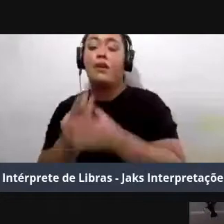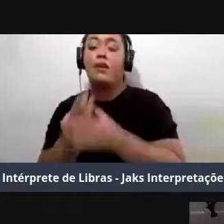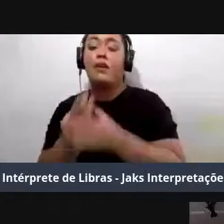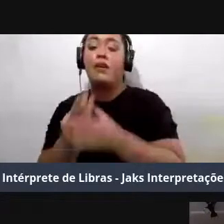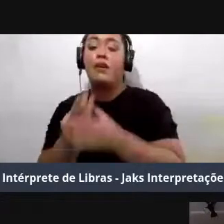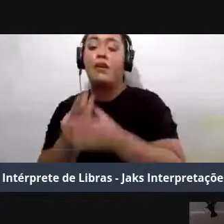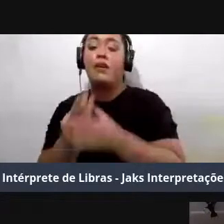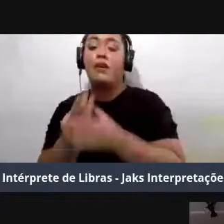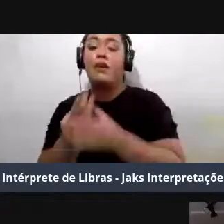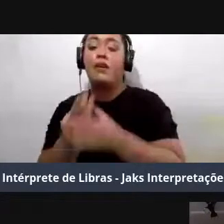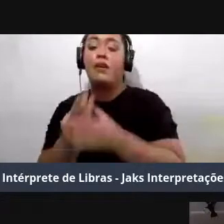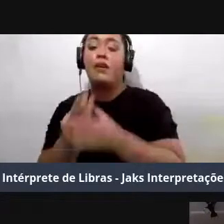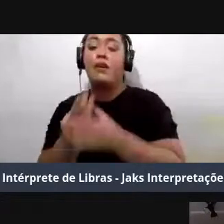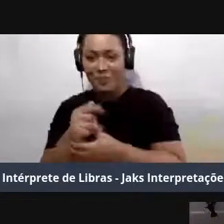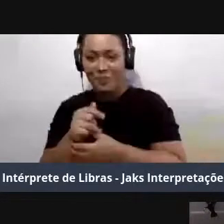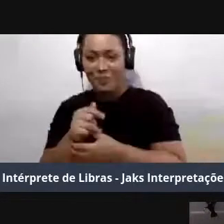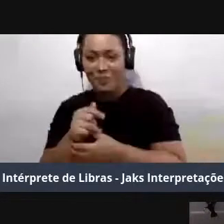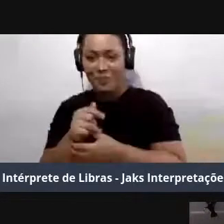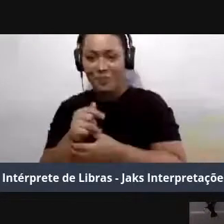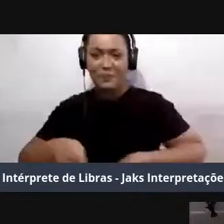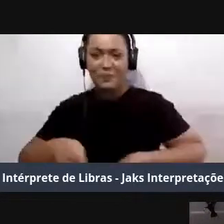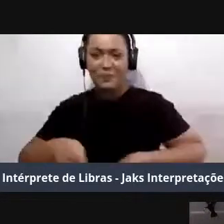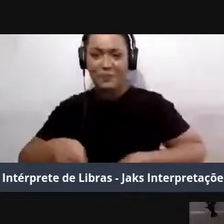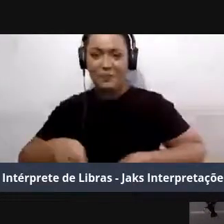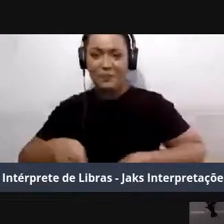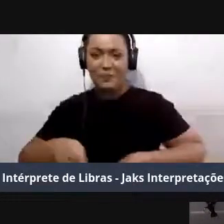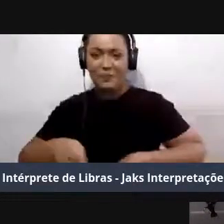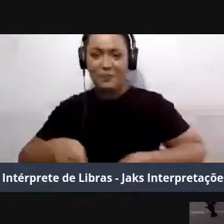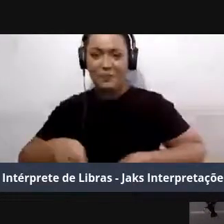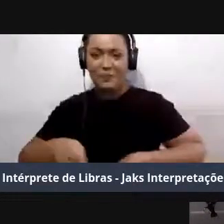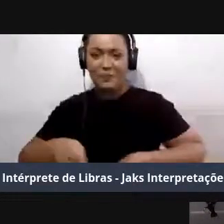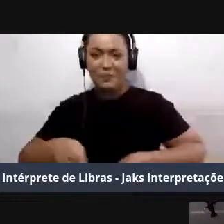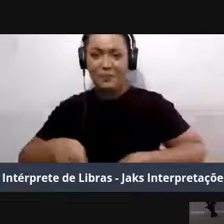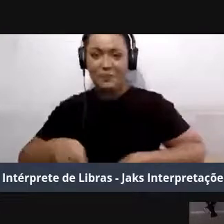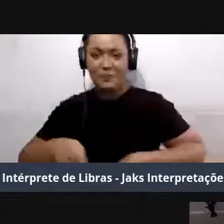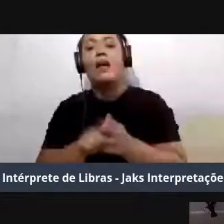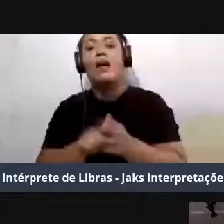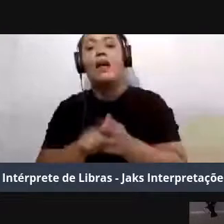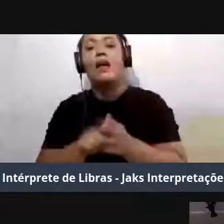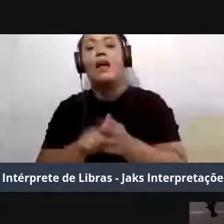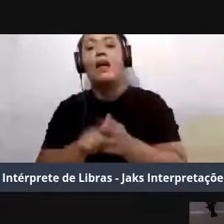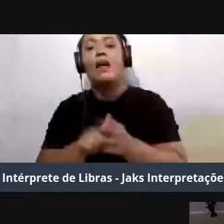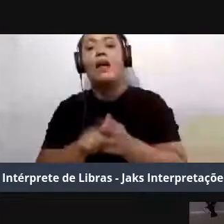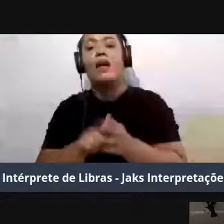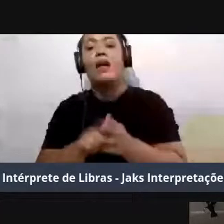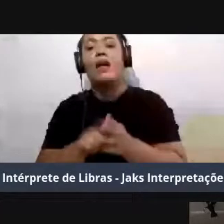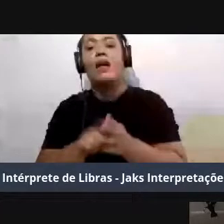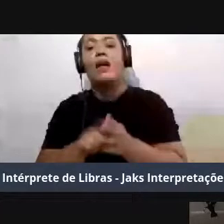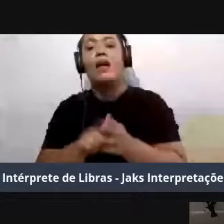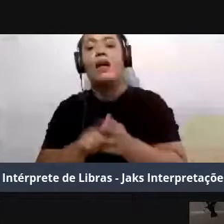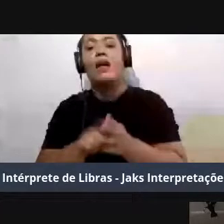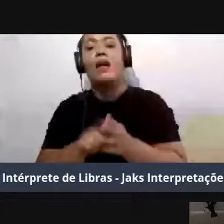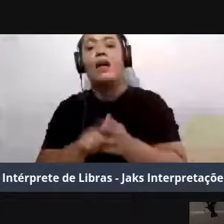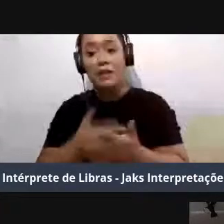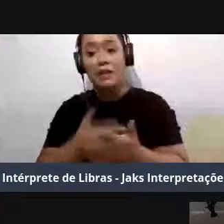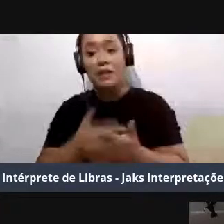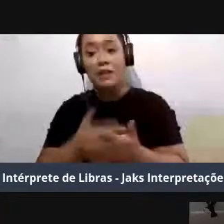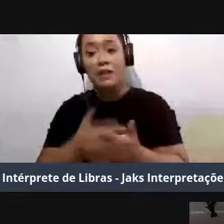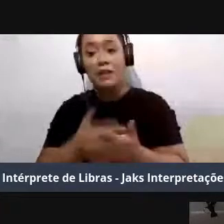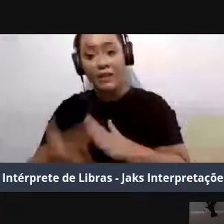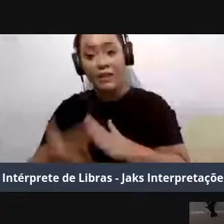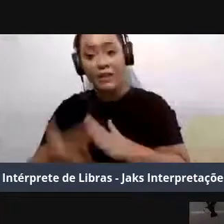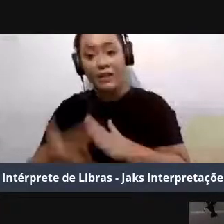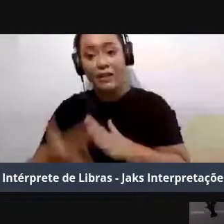Tem três intérpretes de Libras se intercalando, da empresa Jaques Interpretações. Assistência